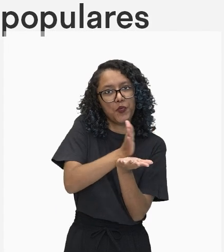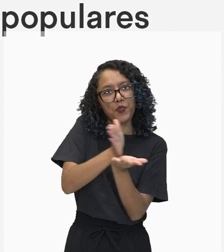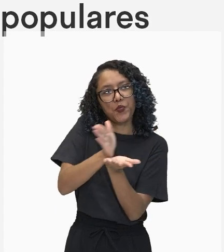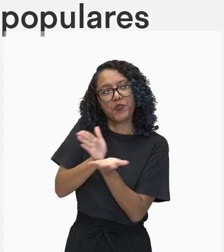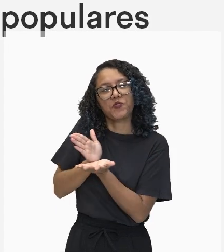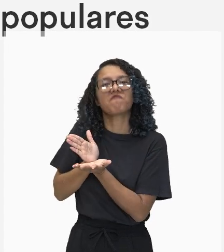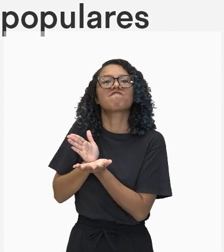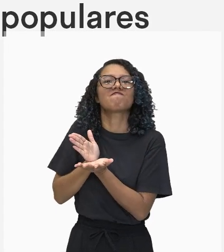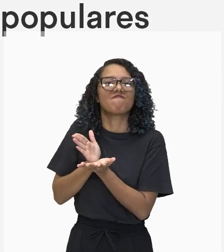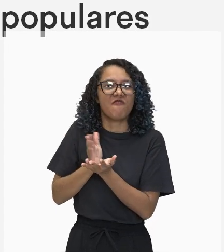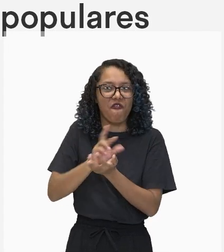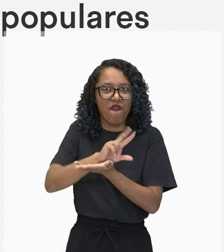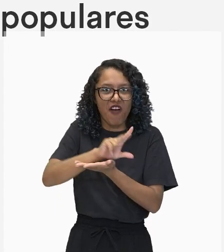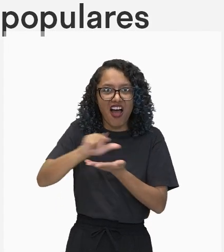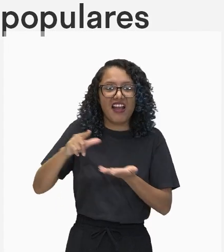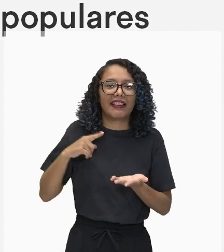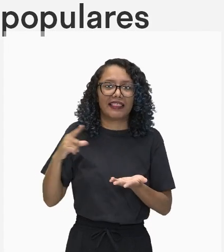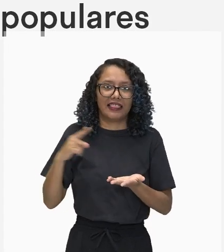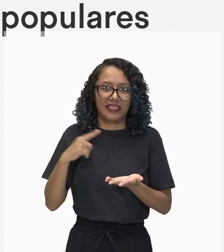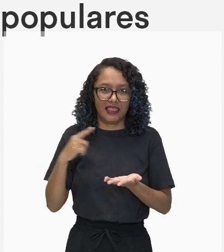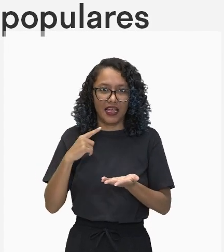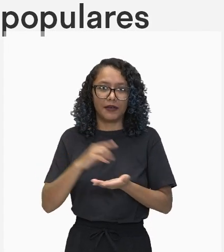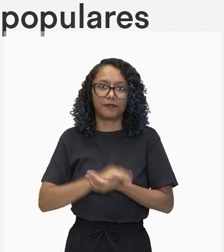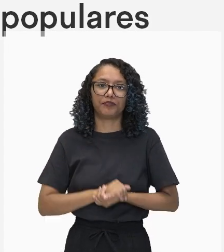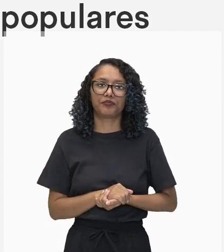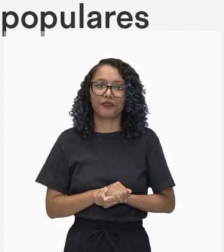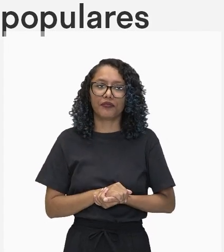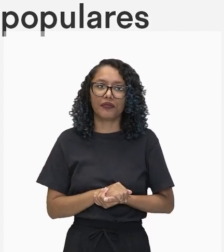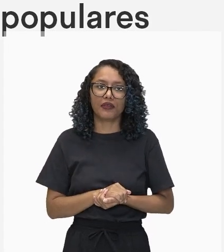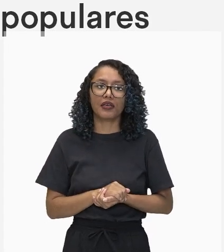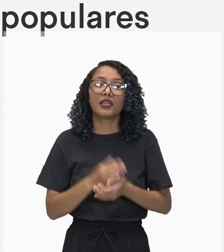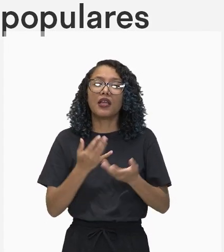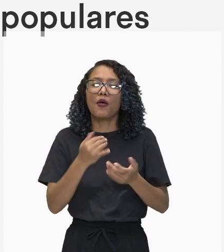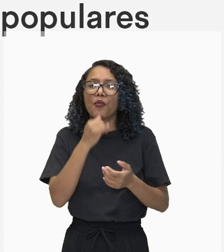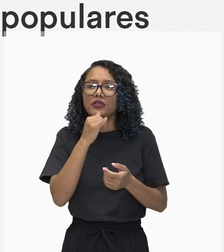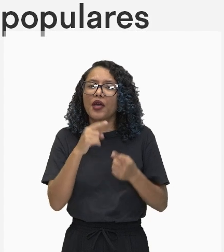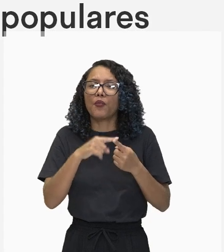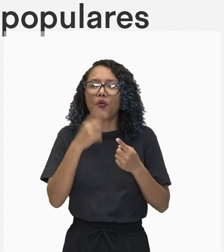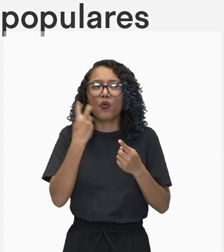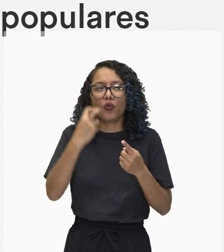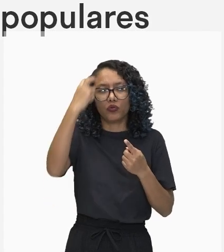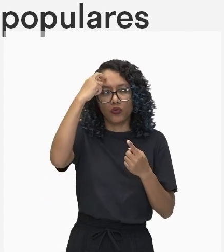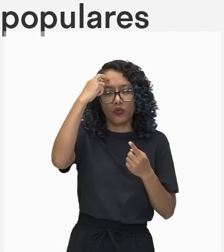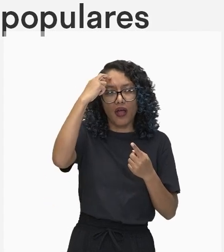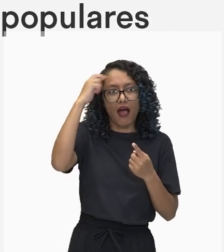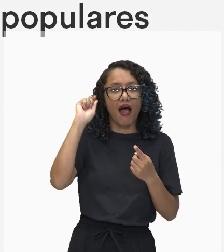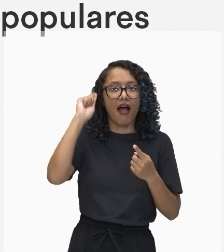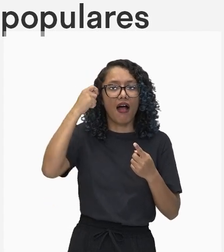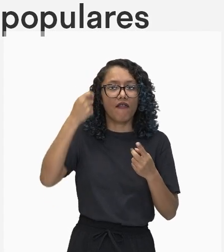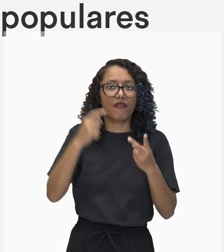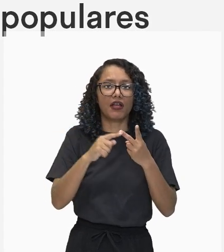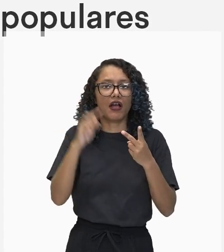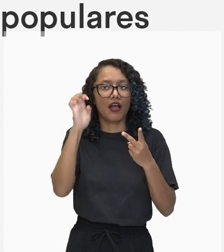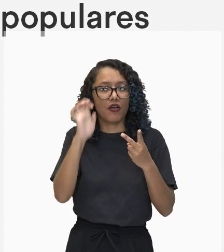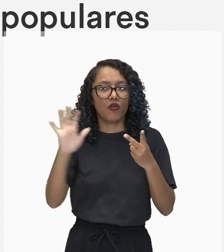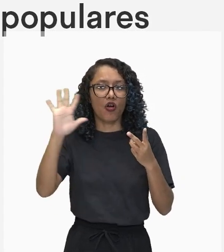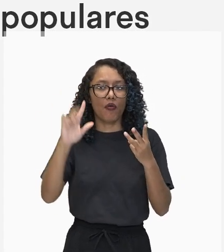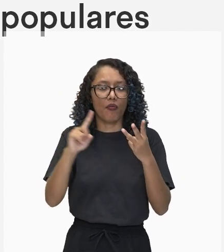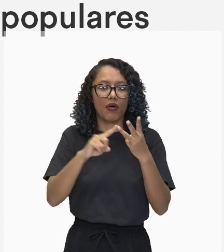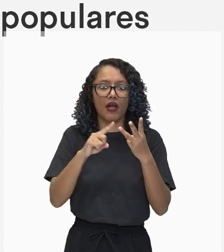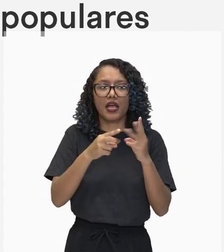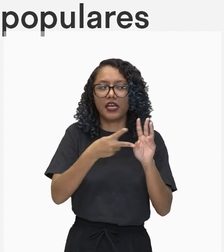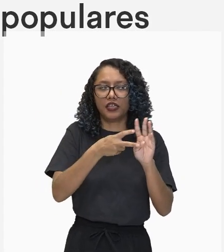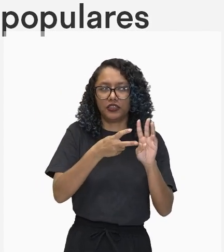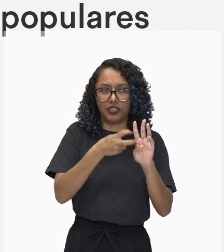etnias, né, da nossa população. A união entre a cultura do africano, do europeu e do indígena é visível